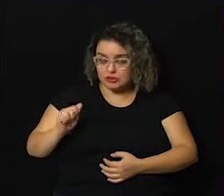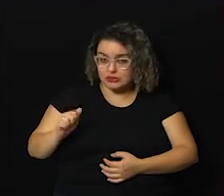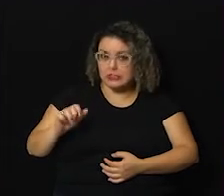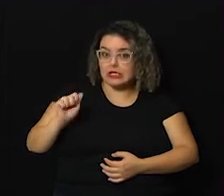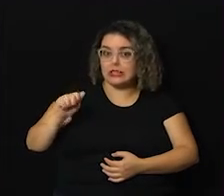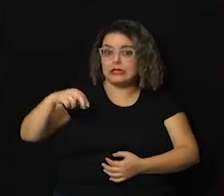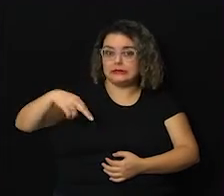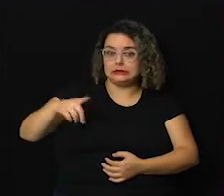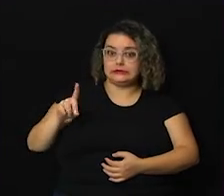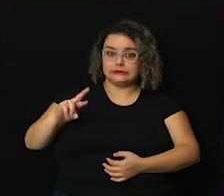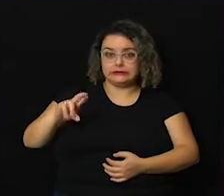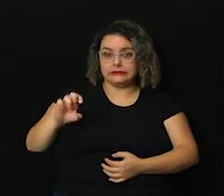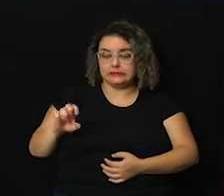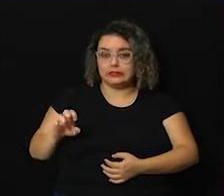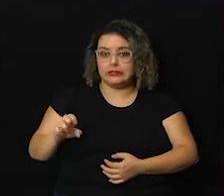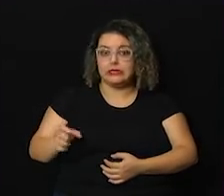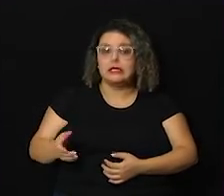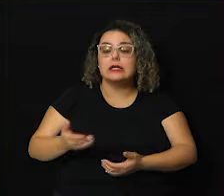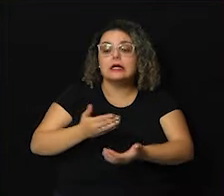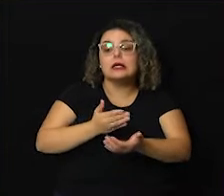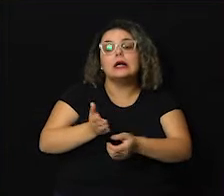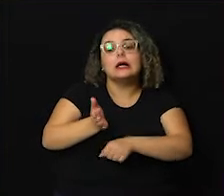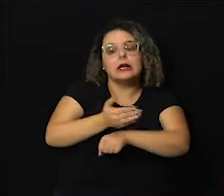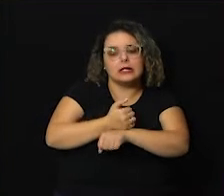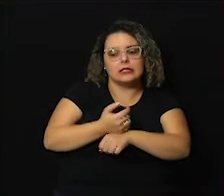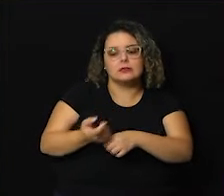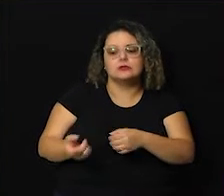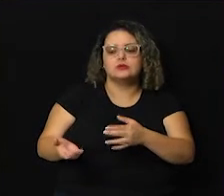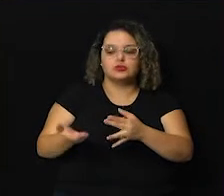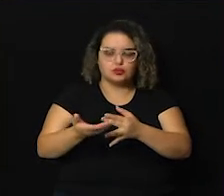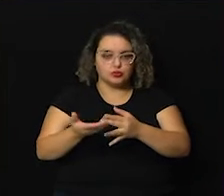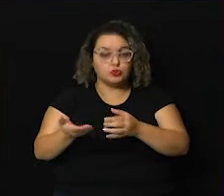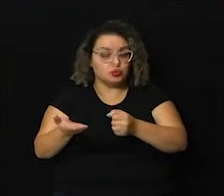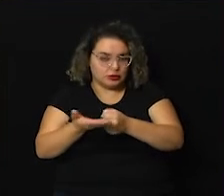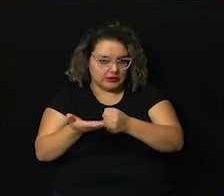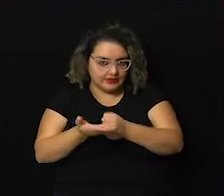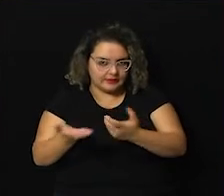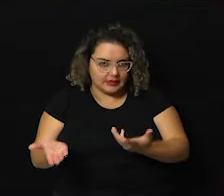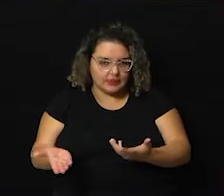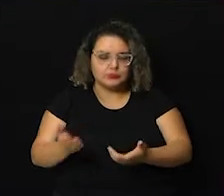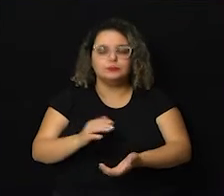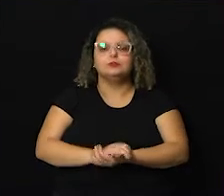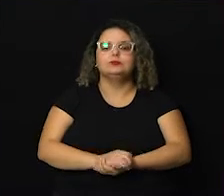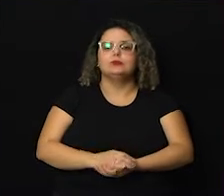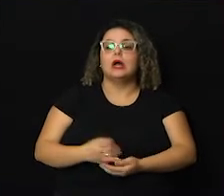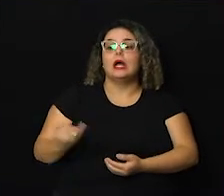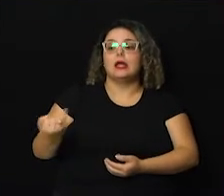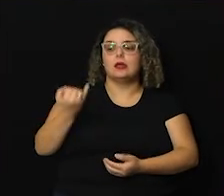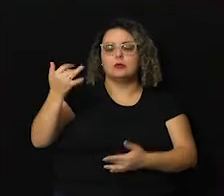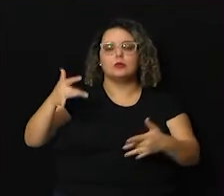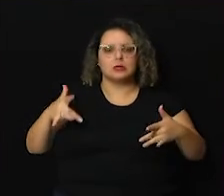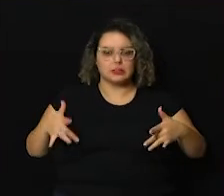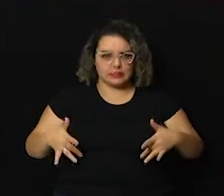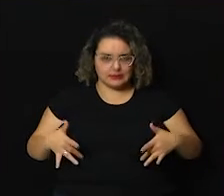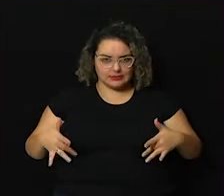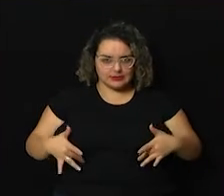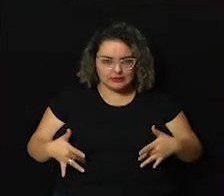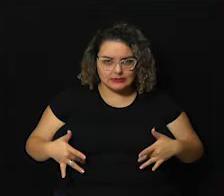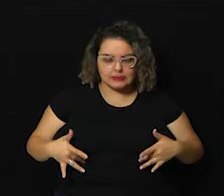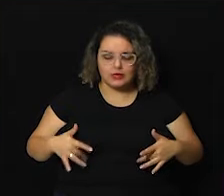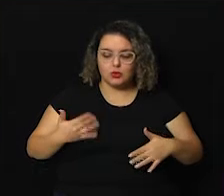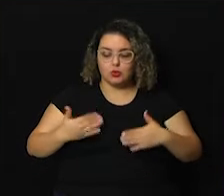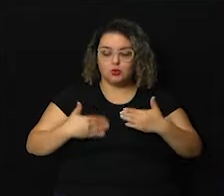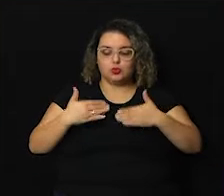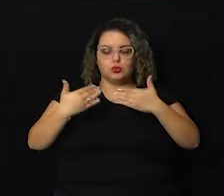Doutor, antes de eu chamar o intervalo, o senhor estava explicando aí o funcionamento do rim, né? A importância dele para o nosso corpo,